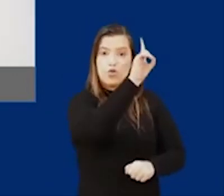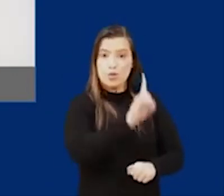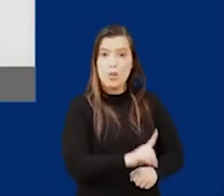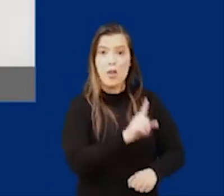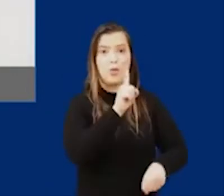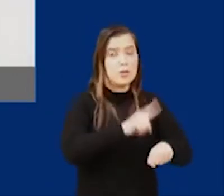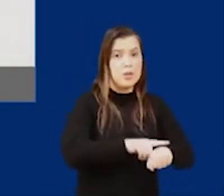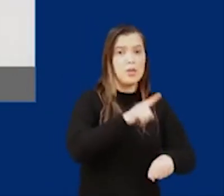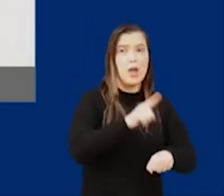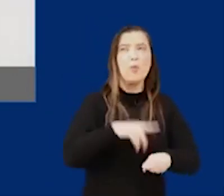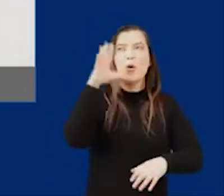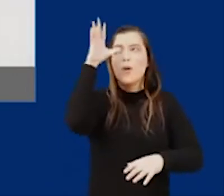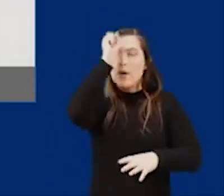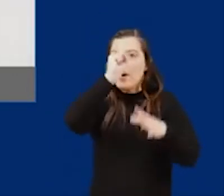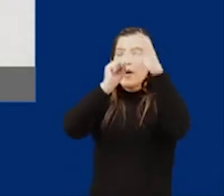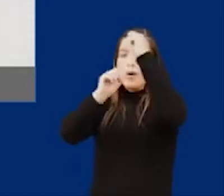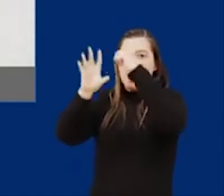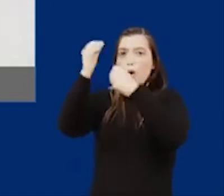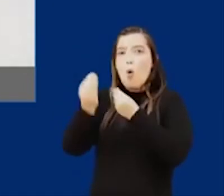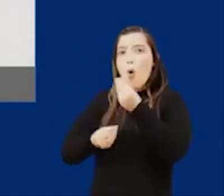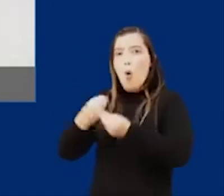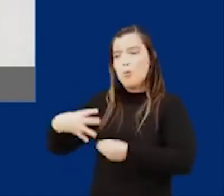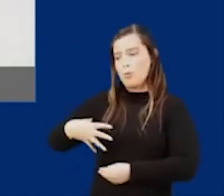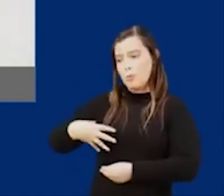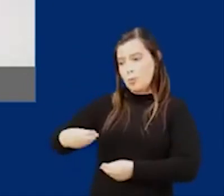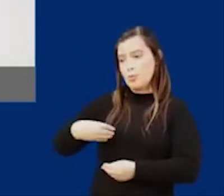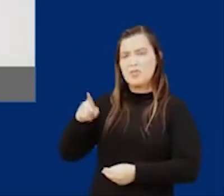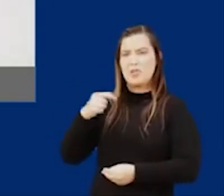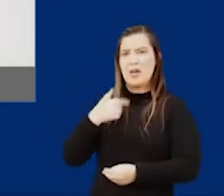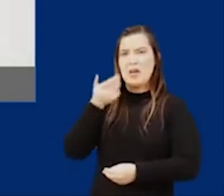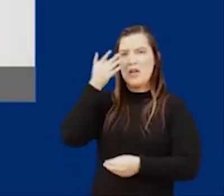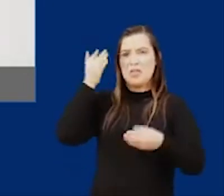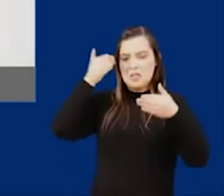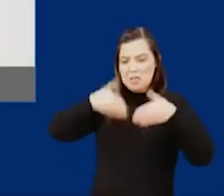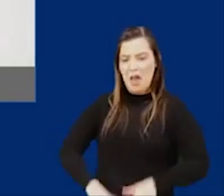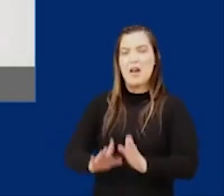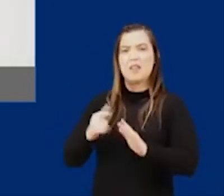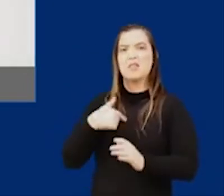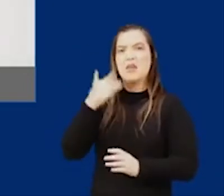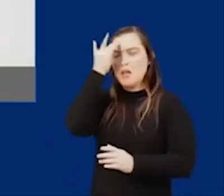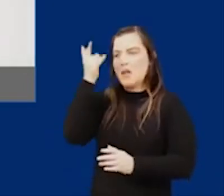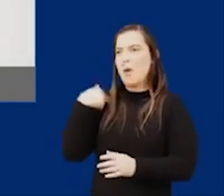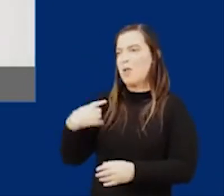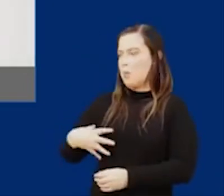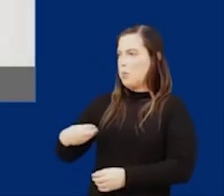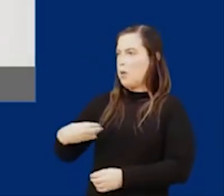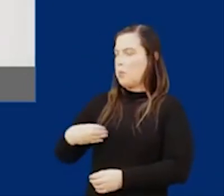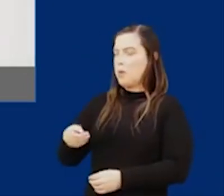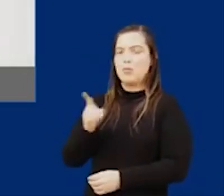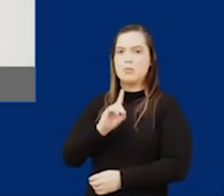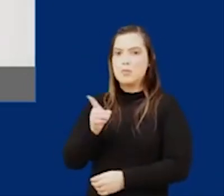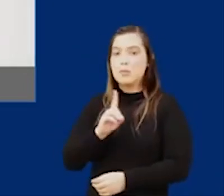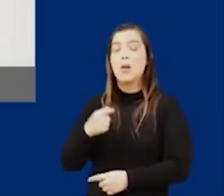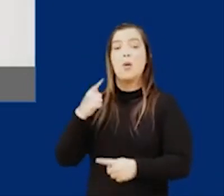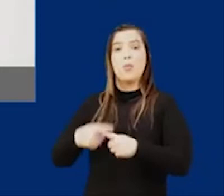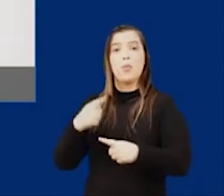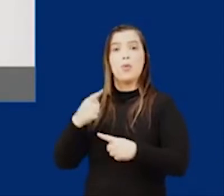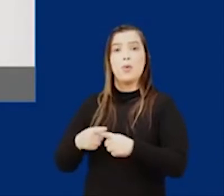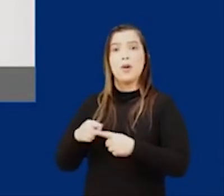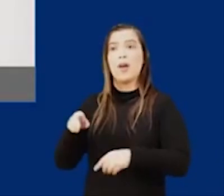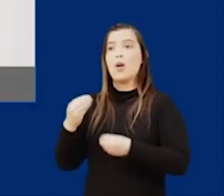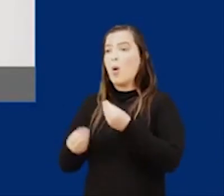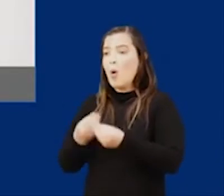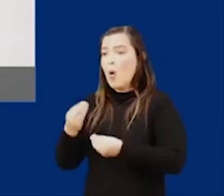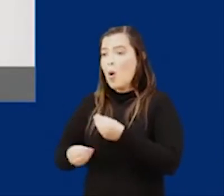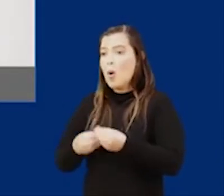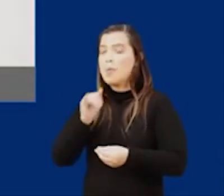tempo de aprender a amamentar, porque ninguém nasce sabendo, né, e as intempéries também que um bebê traz junto com ele quando